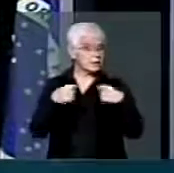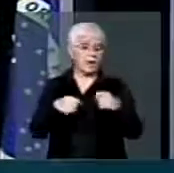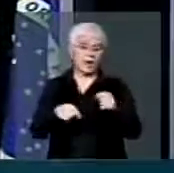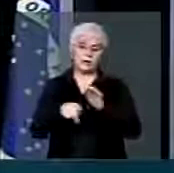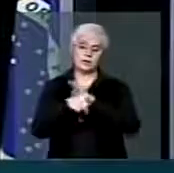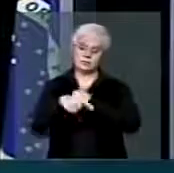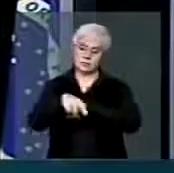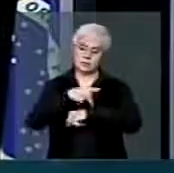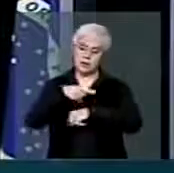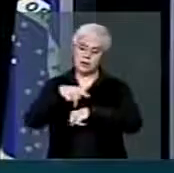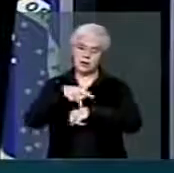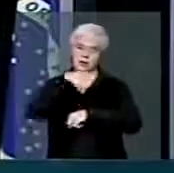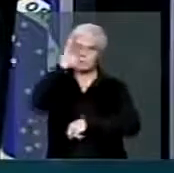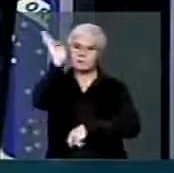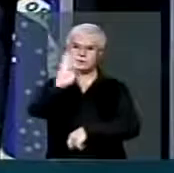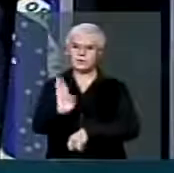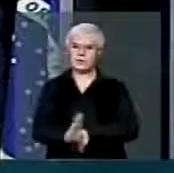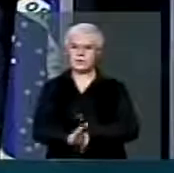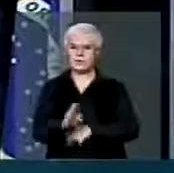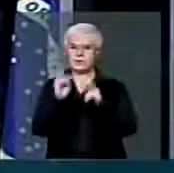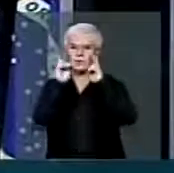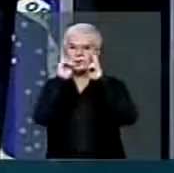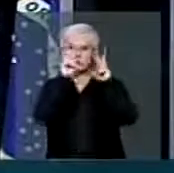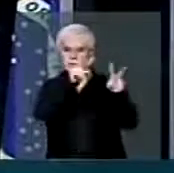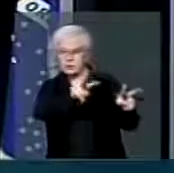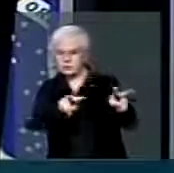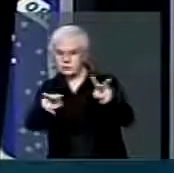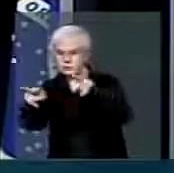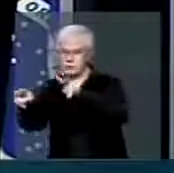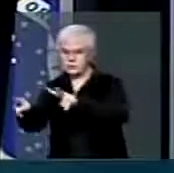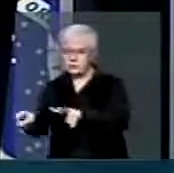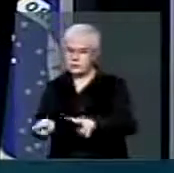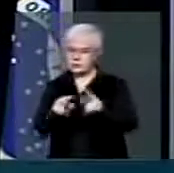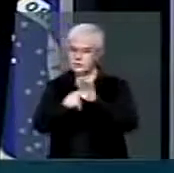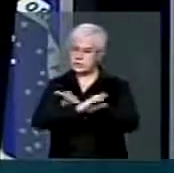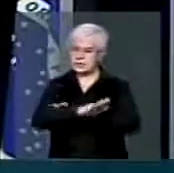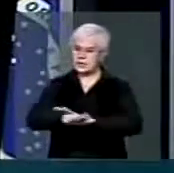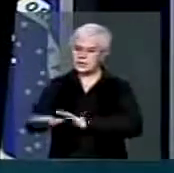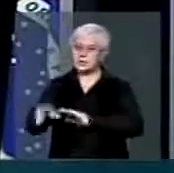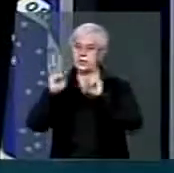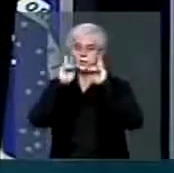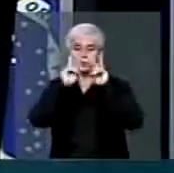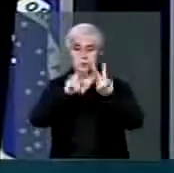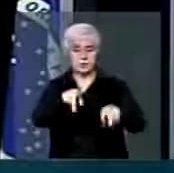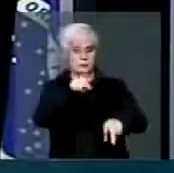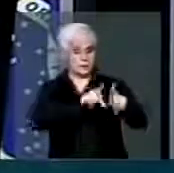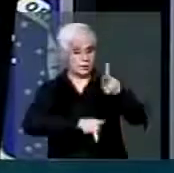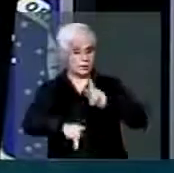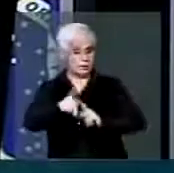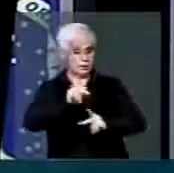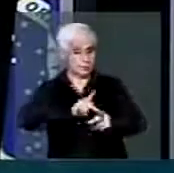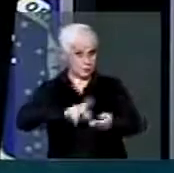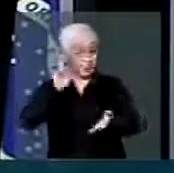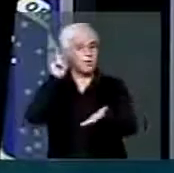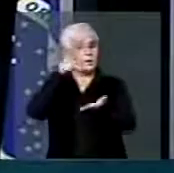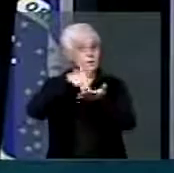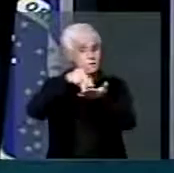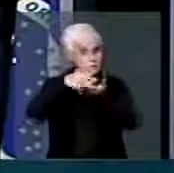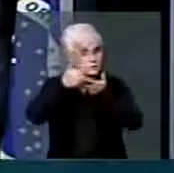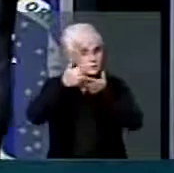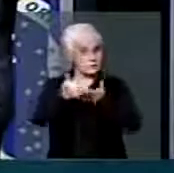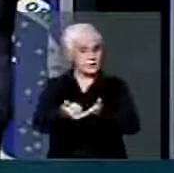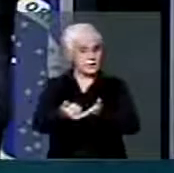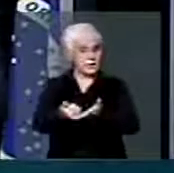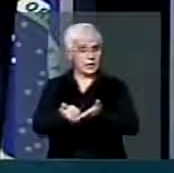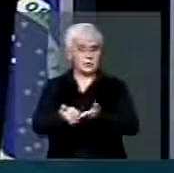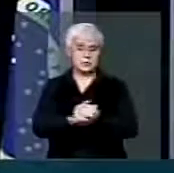desse país olhar para suas crianças, olhar para o seu povo verdadeiramente. Nós não